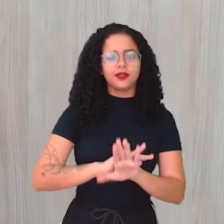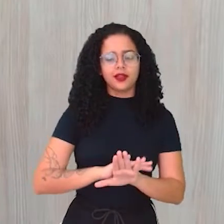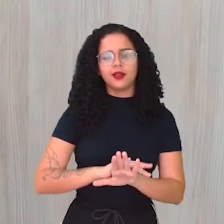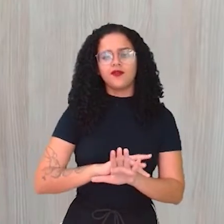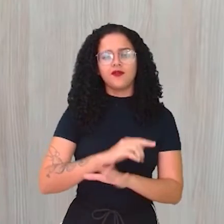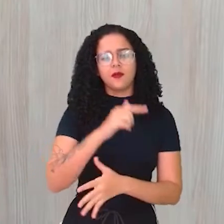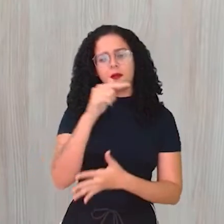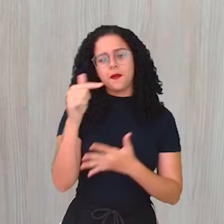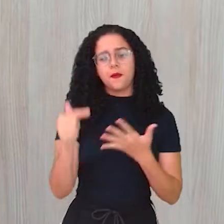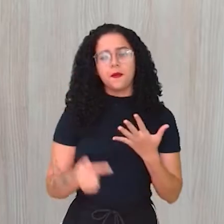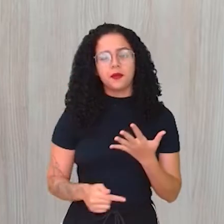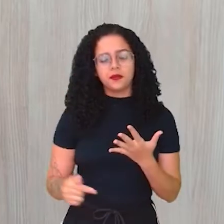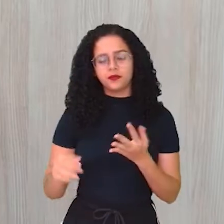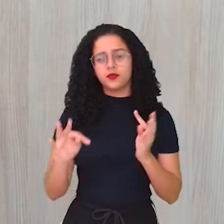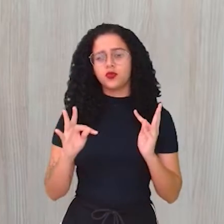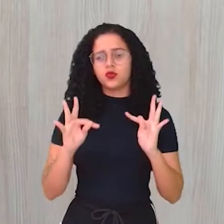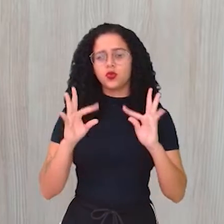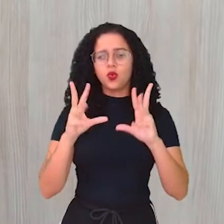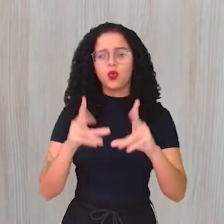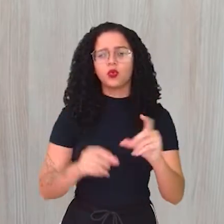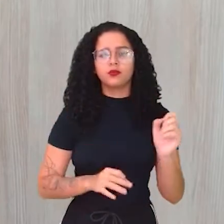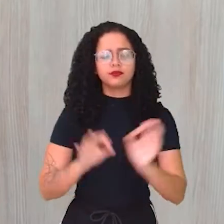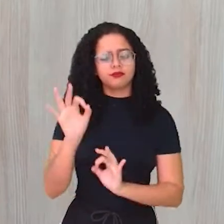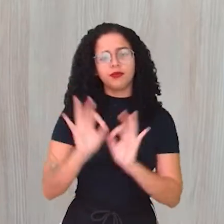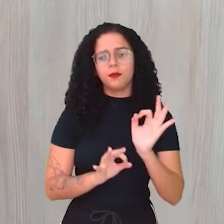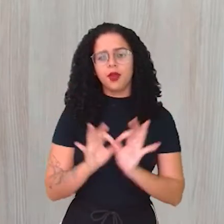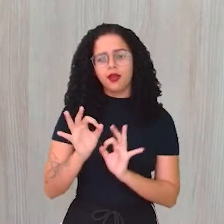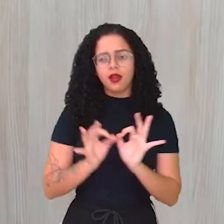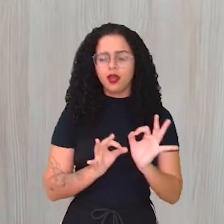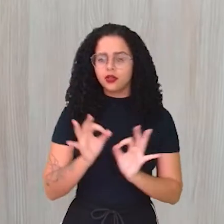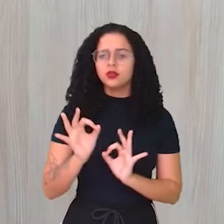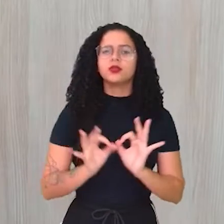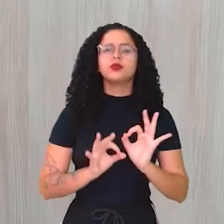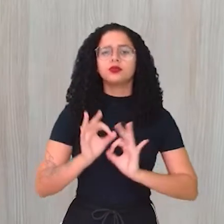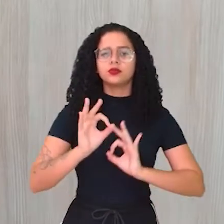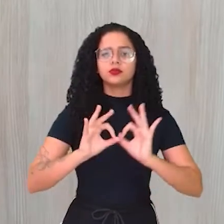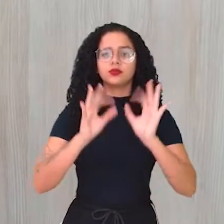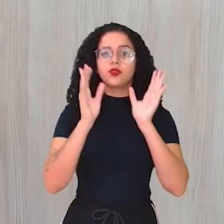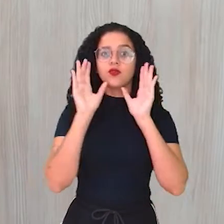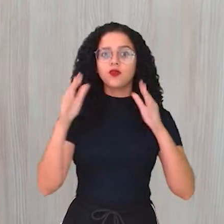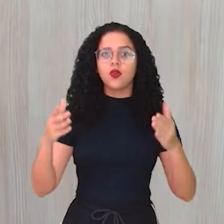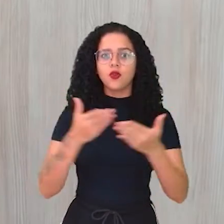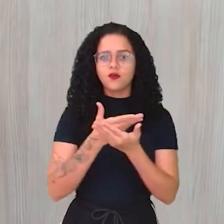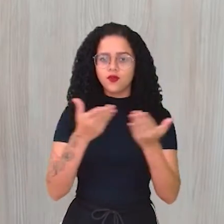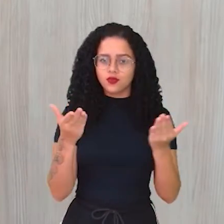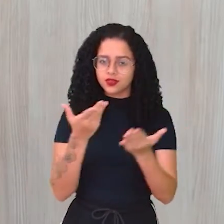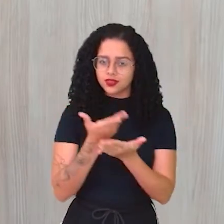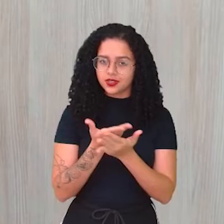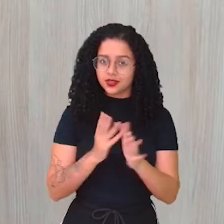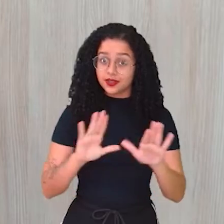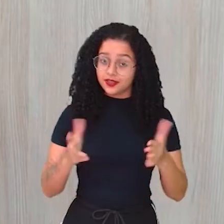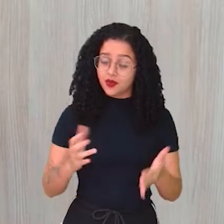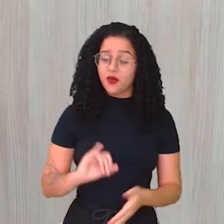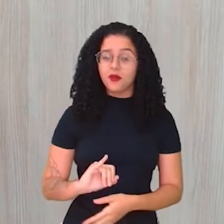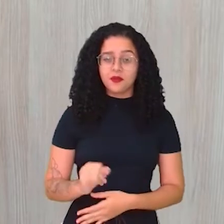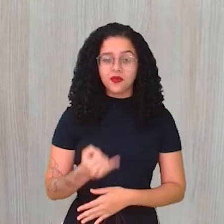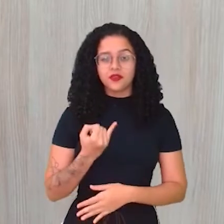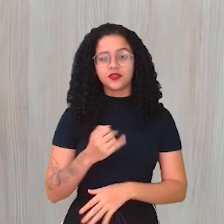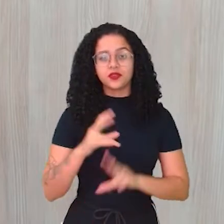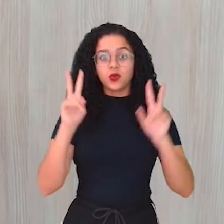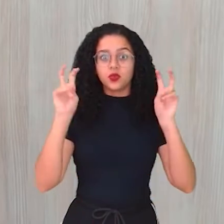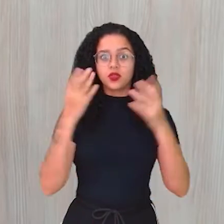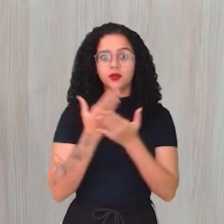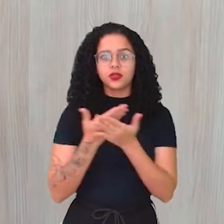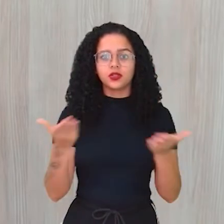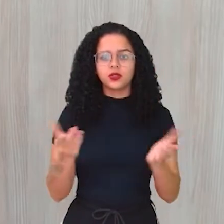que está por ali. E todo mundo aqui preparando exclusivamente para você essa aula. Então aproveita. O tema da nossa